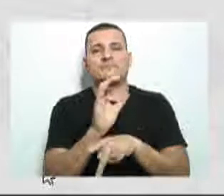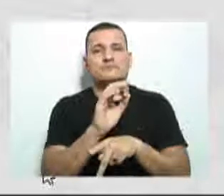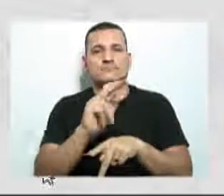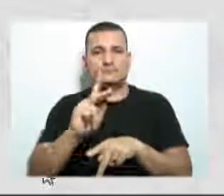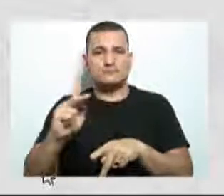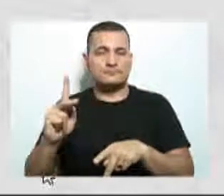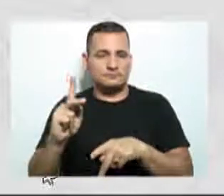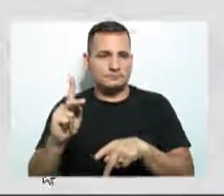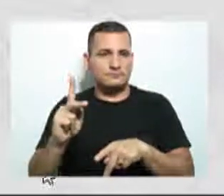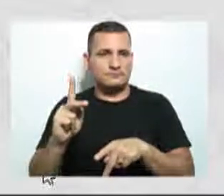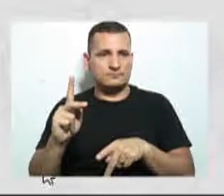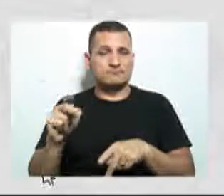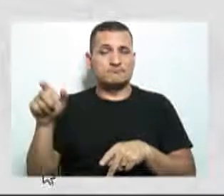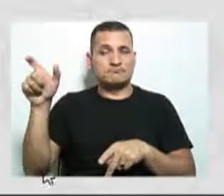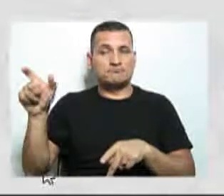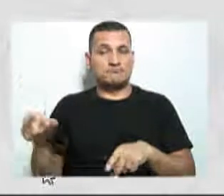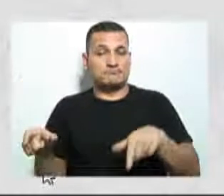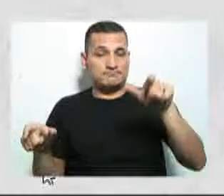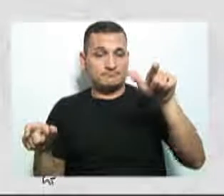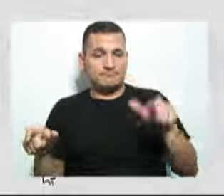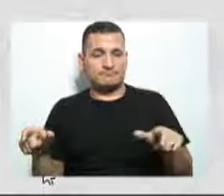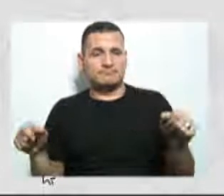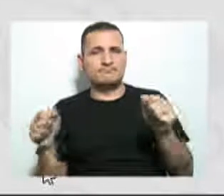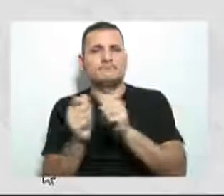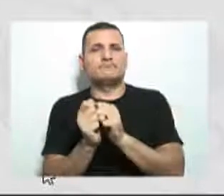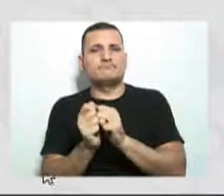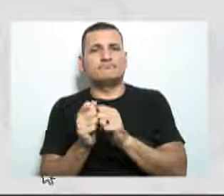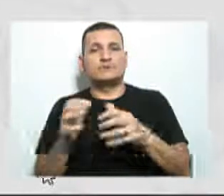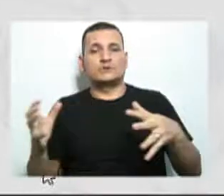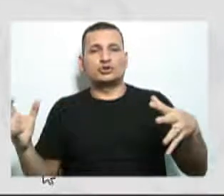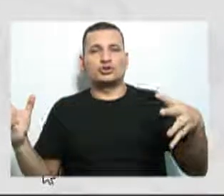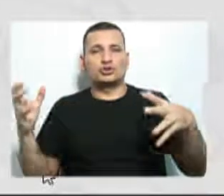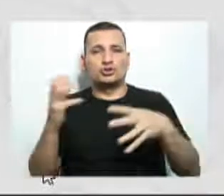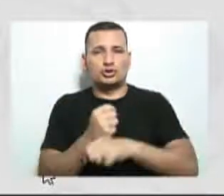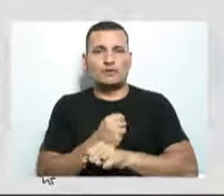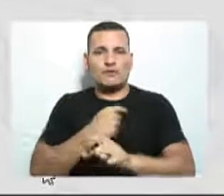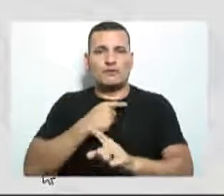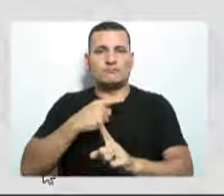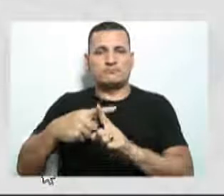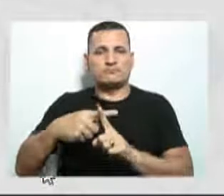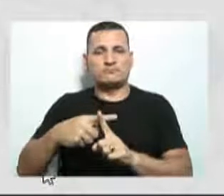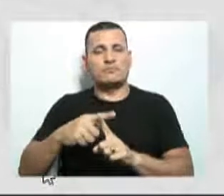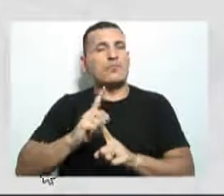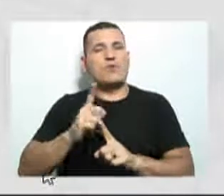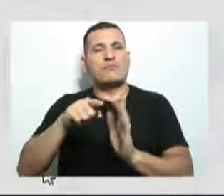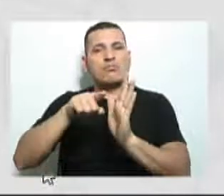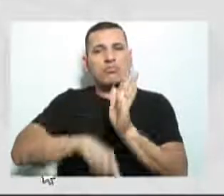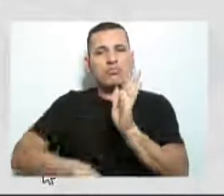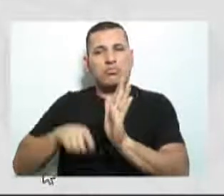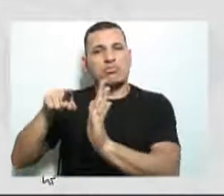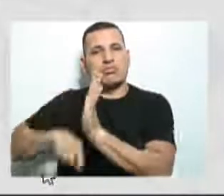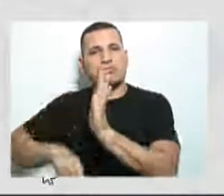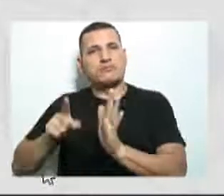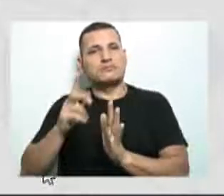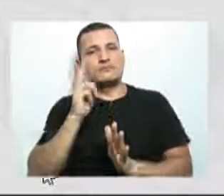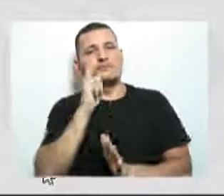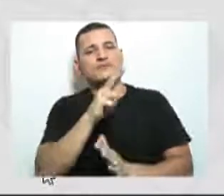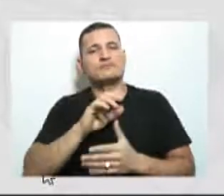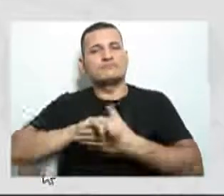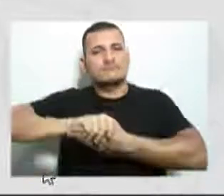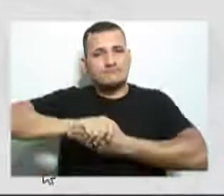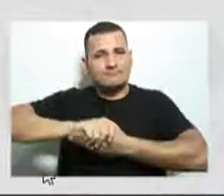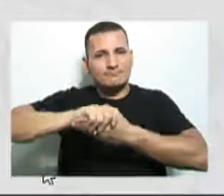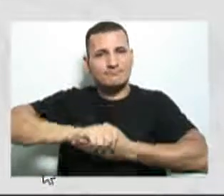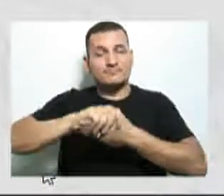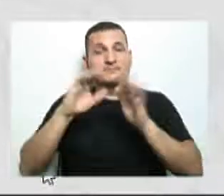cooperativismo. As partes estão juntas para somar e não para diminuir. Olha aí, ó. Tá vendo? Apertando a mão, que coisa feliz,